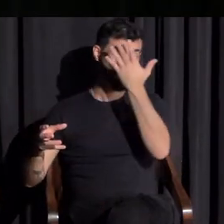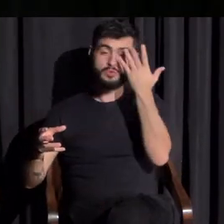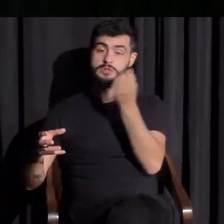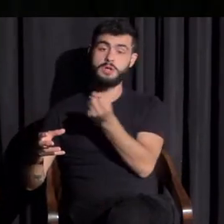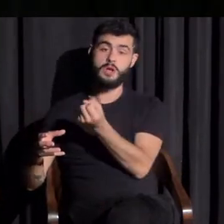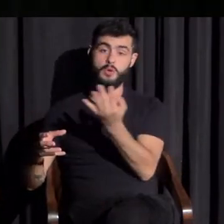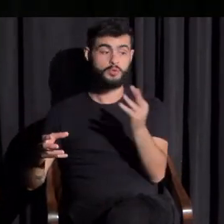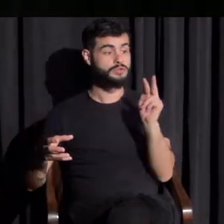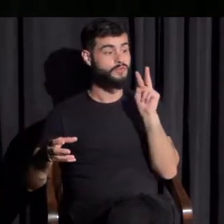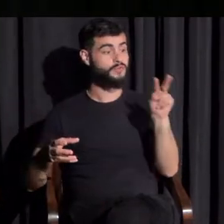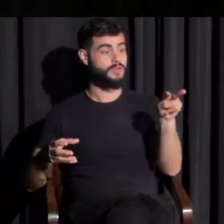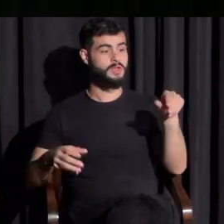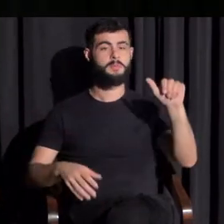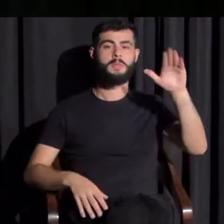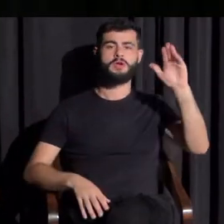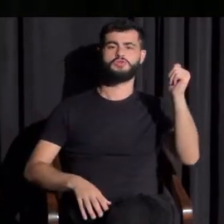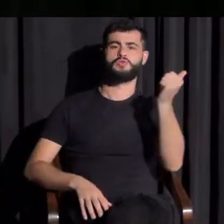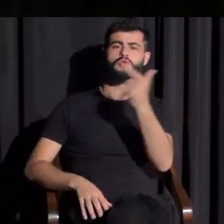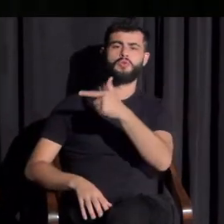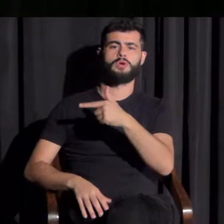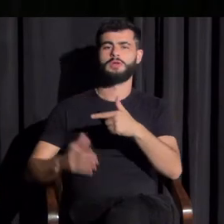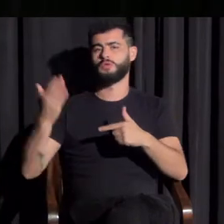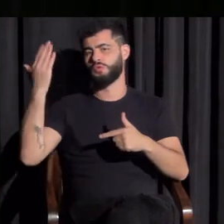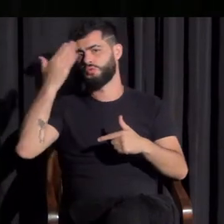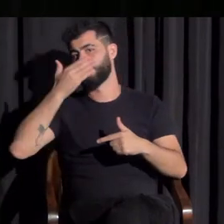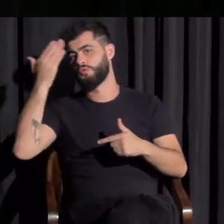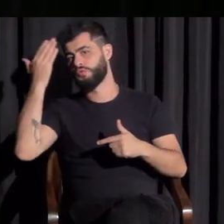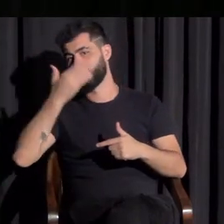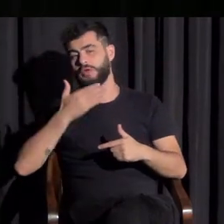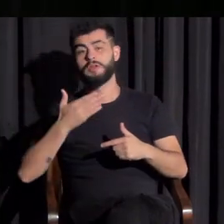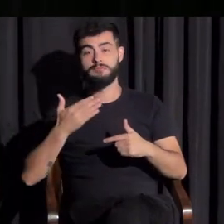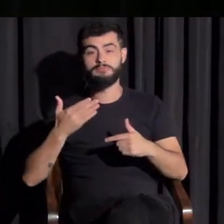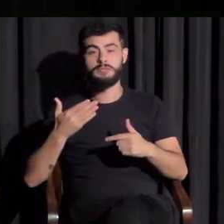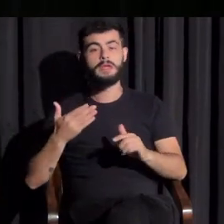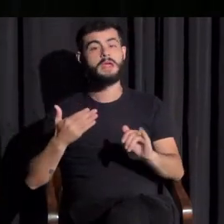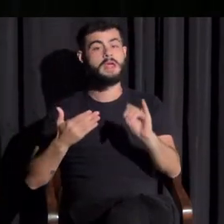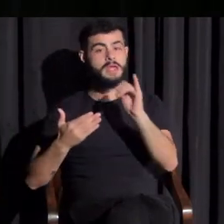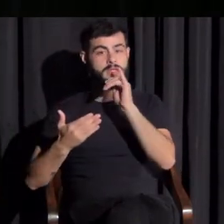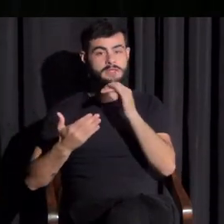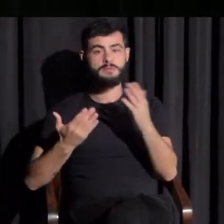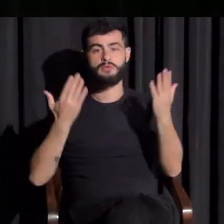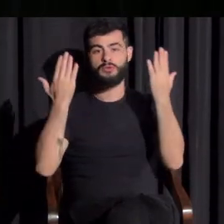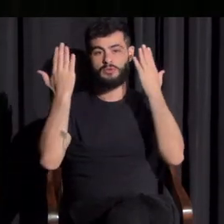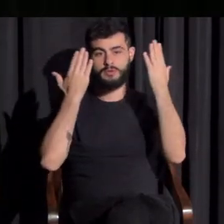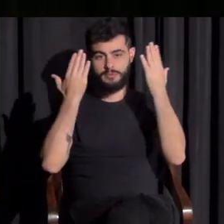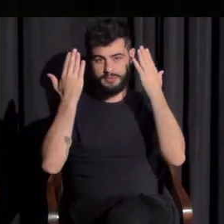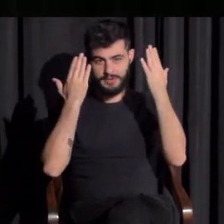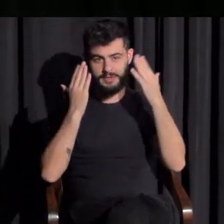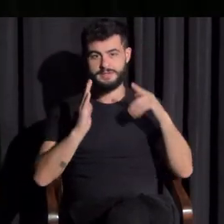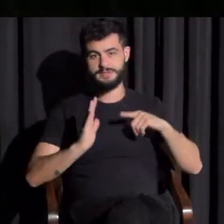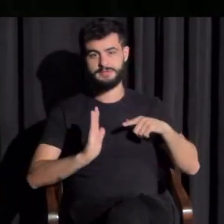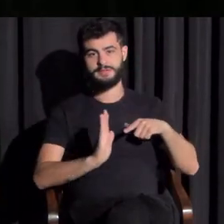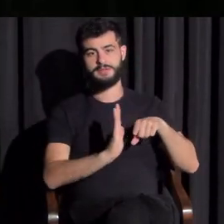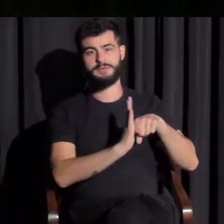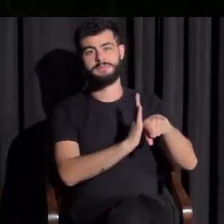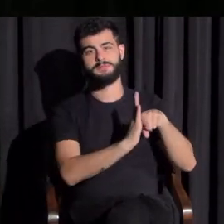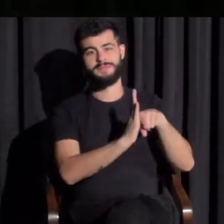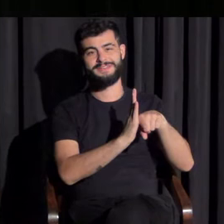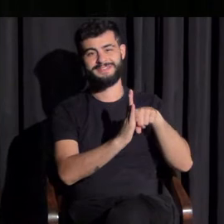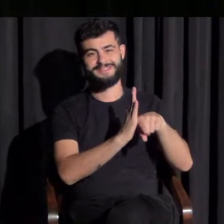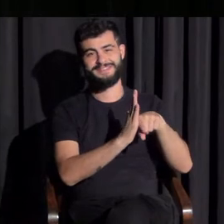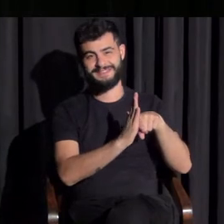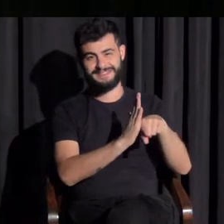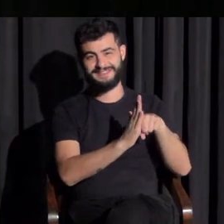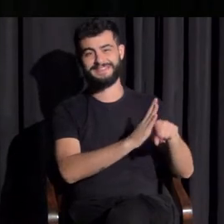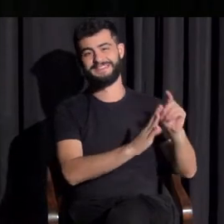Né. E aí eu trago também algumas reflexões e alguns dados sobre a pandemia